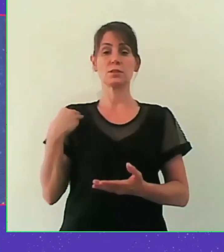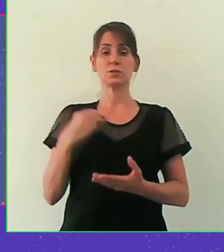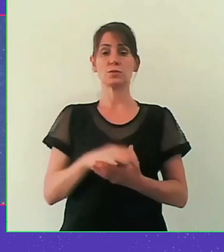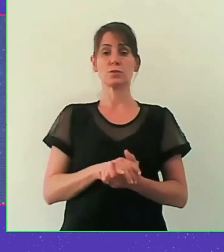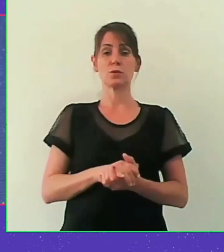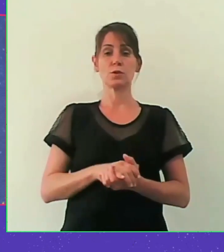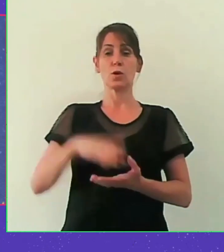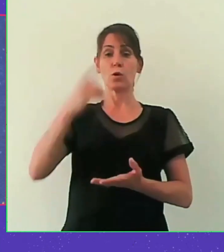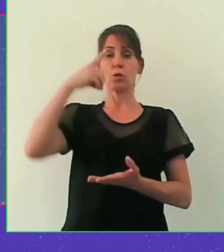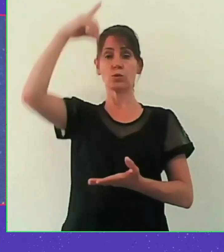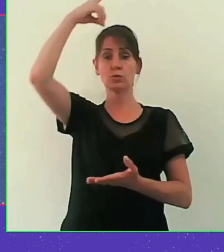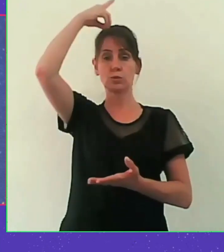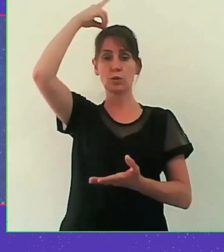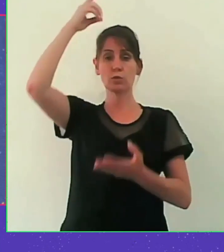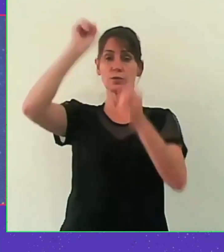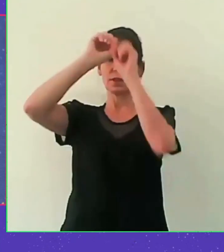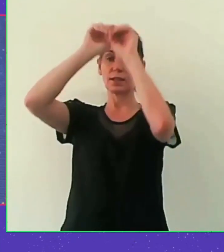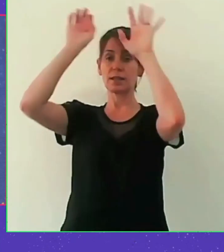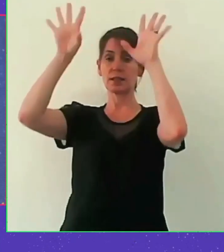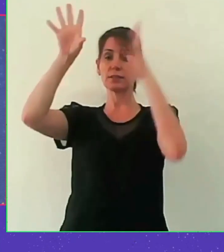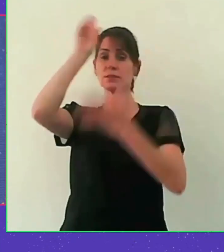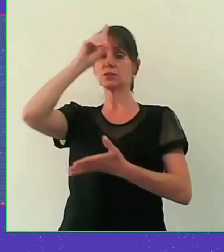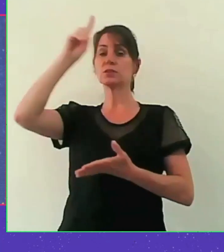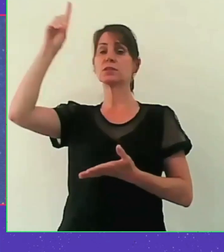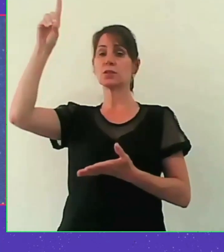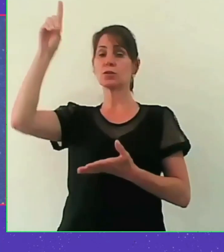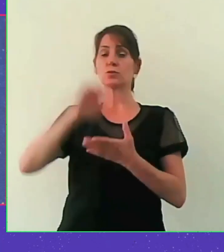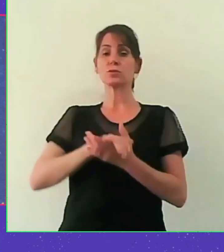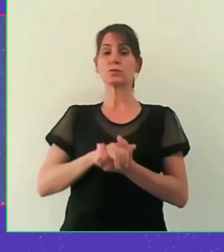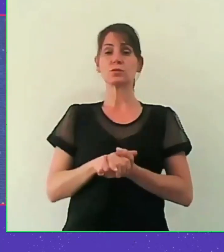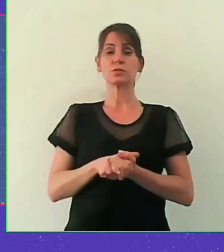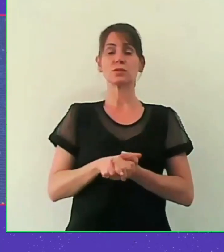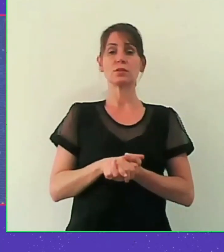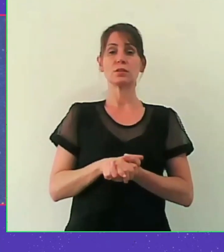de Deus a mim concedida, segundo